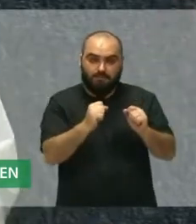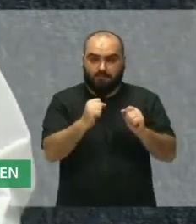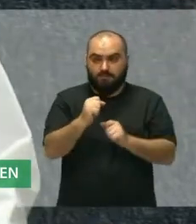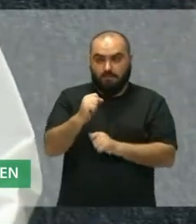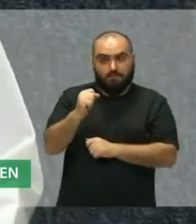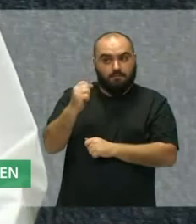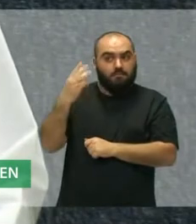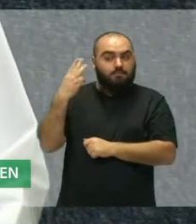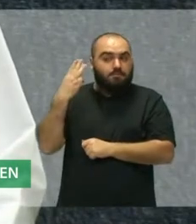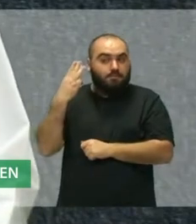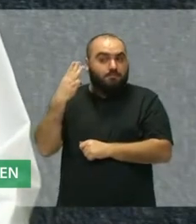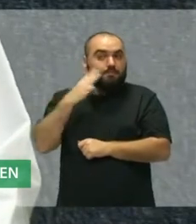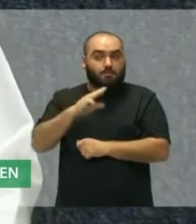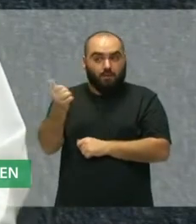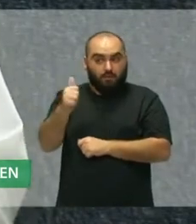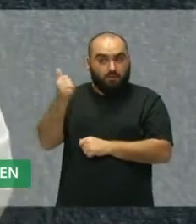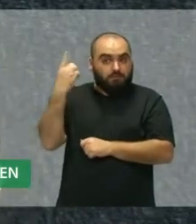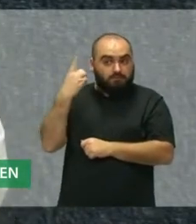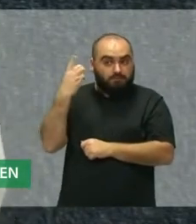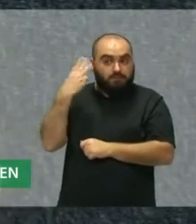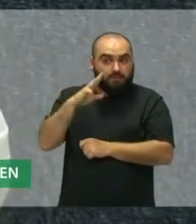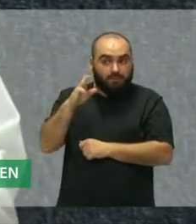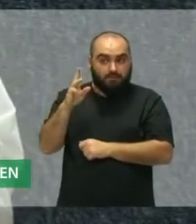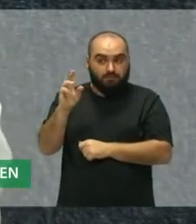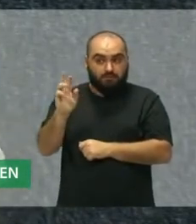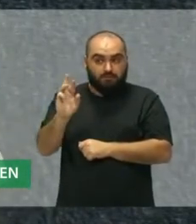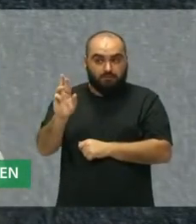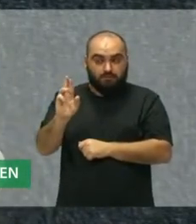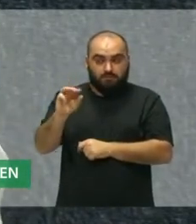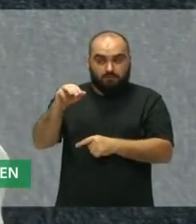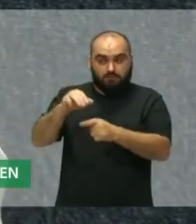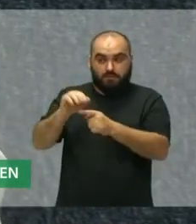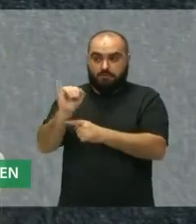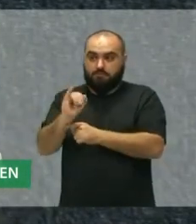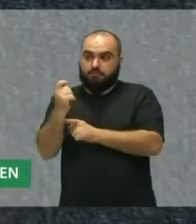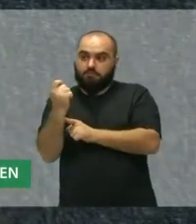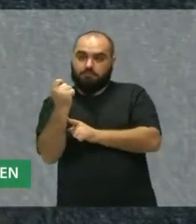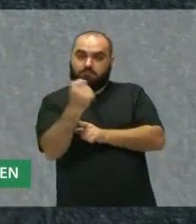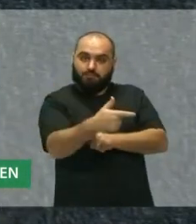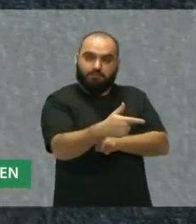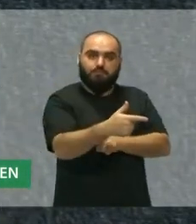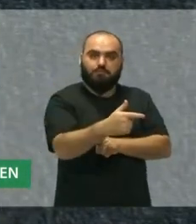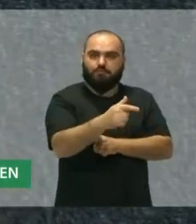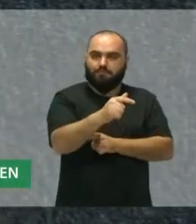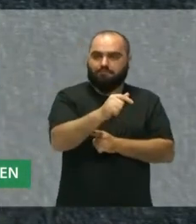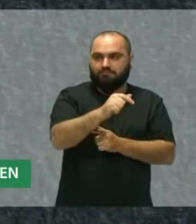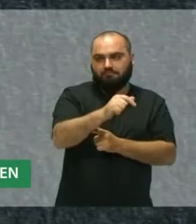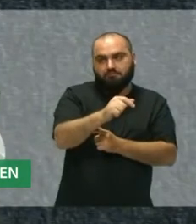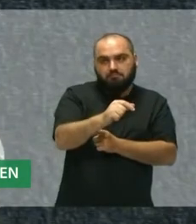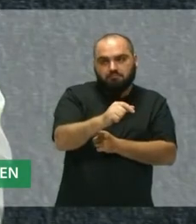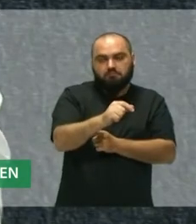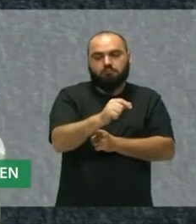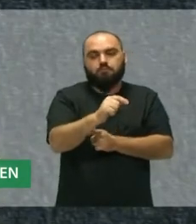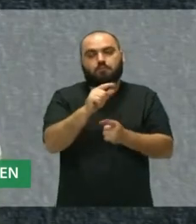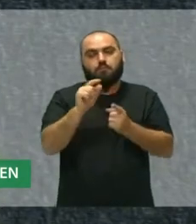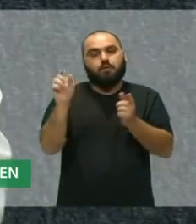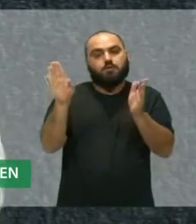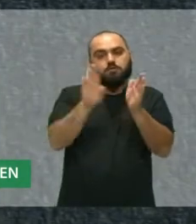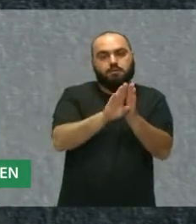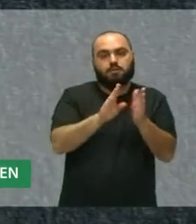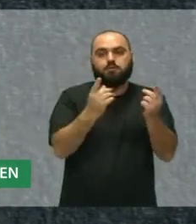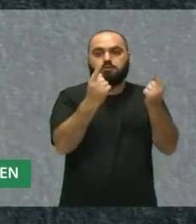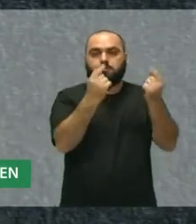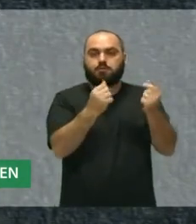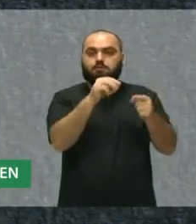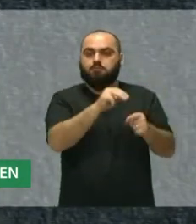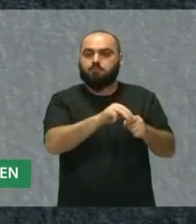né? Temos o dinheiro que é colocado aqui no município pelo Ministério da Saúde, podemos receber esse valor do município, nós